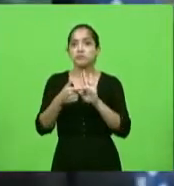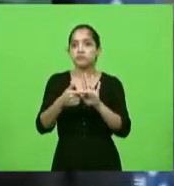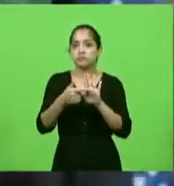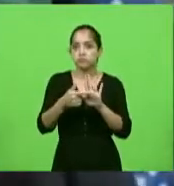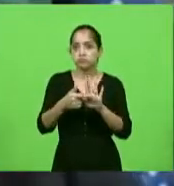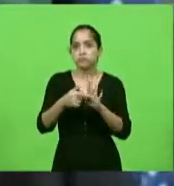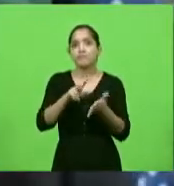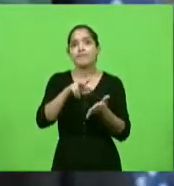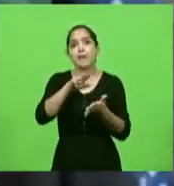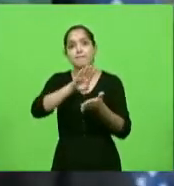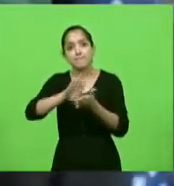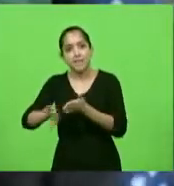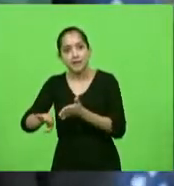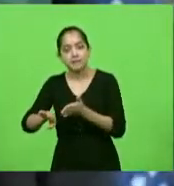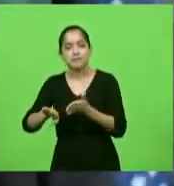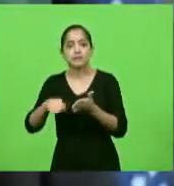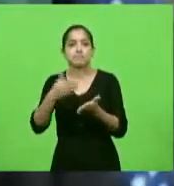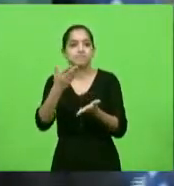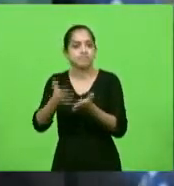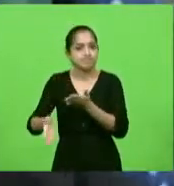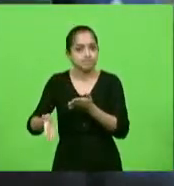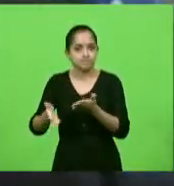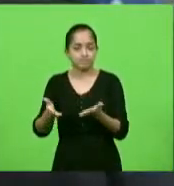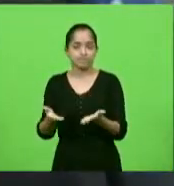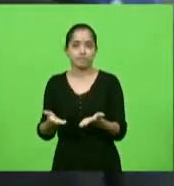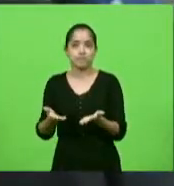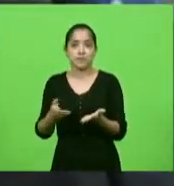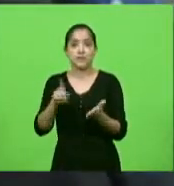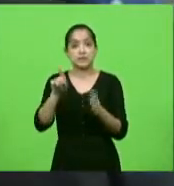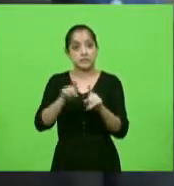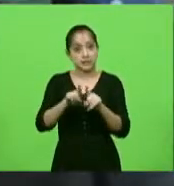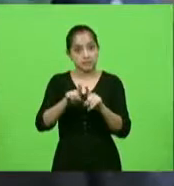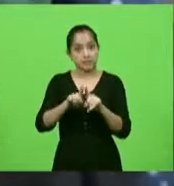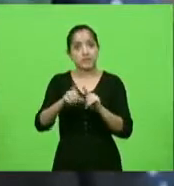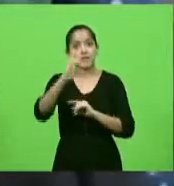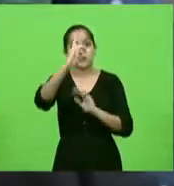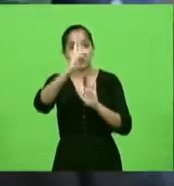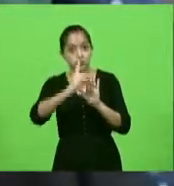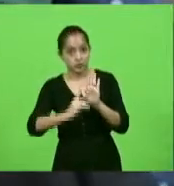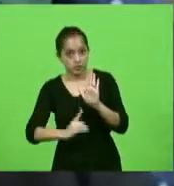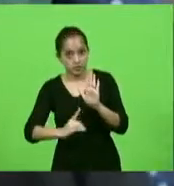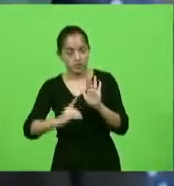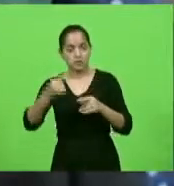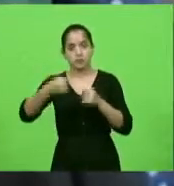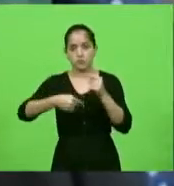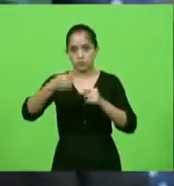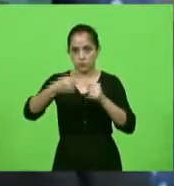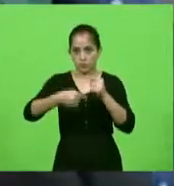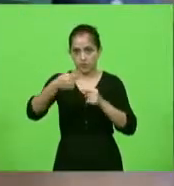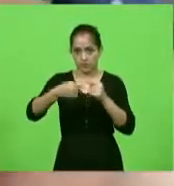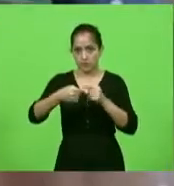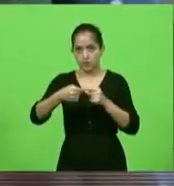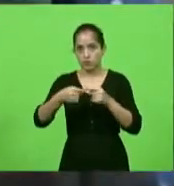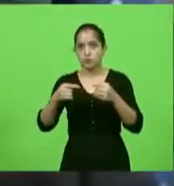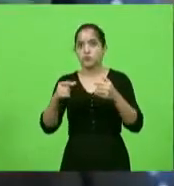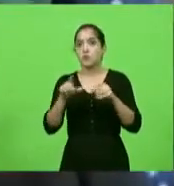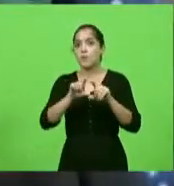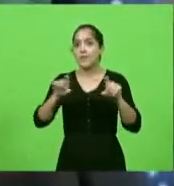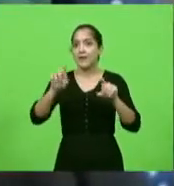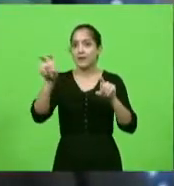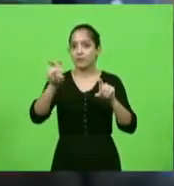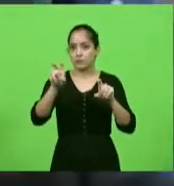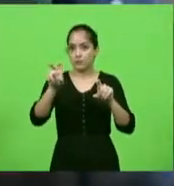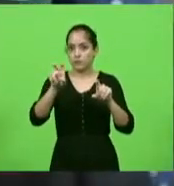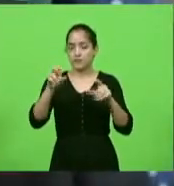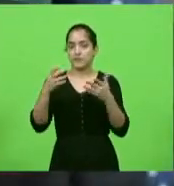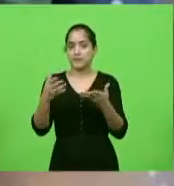é a perda do cargo, da função pública. Além dos direitos políticos do agente, veja-se que o parágrafo 5º do citado